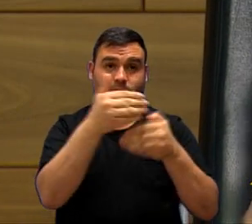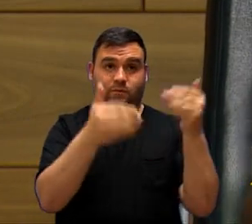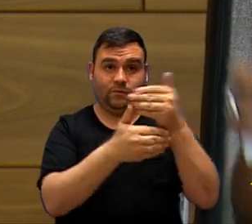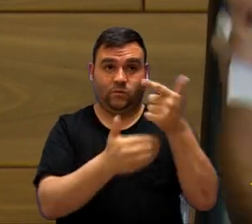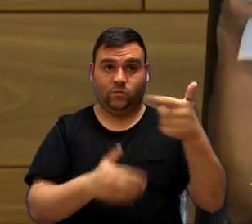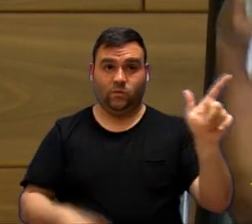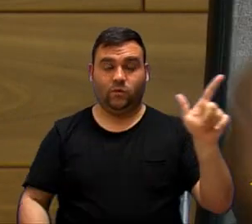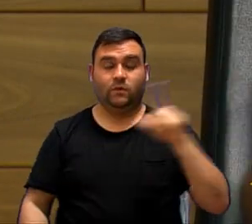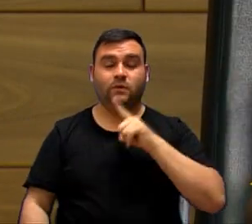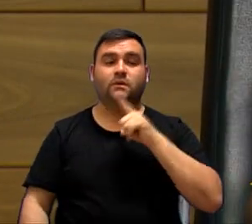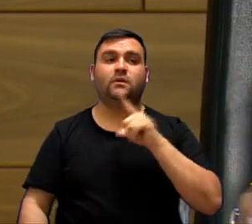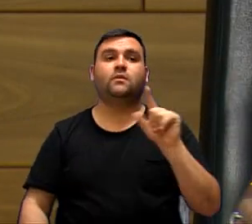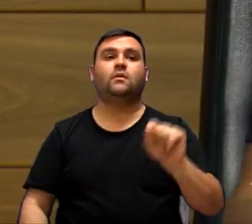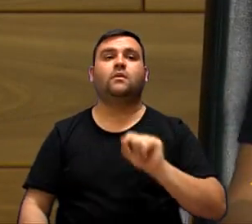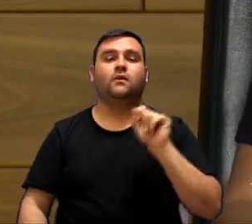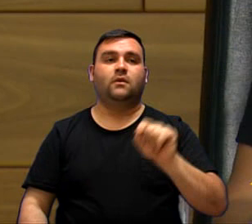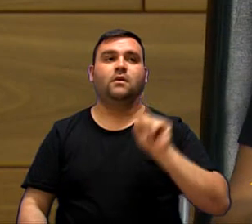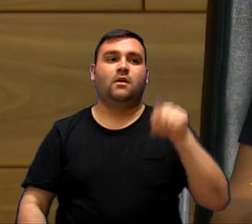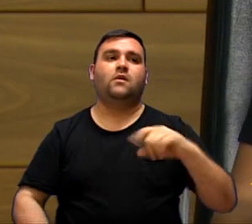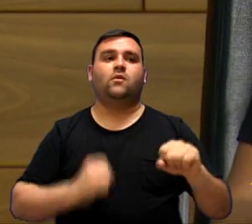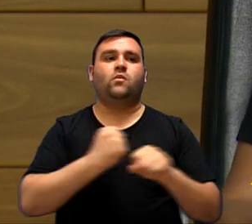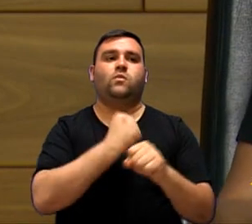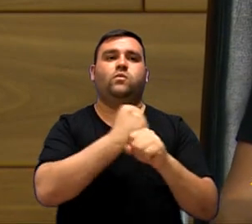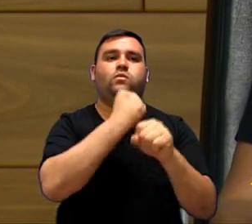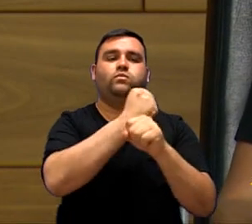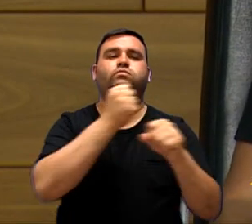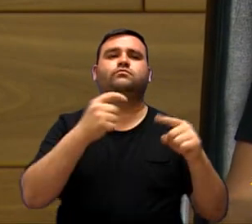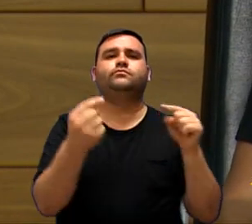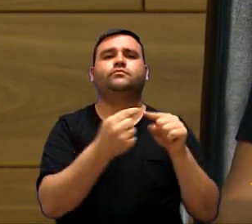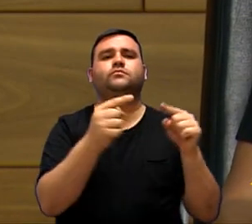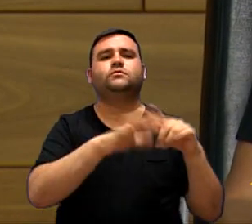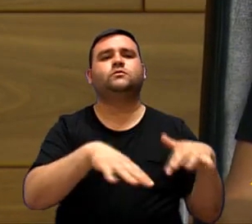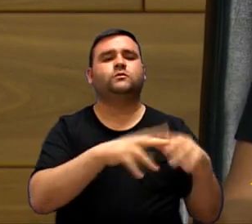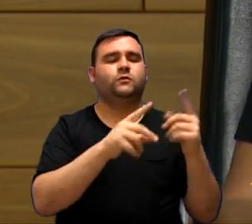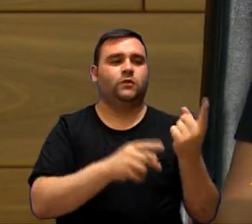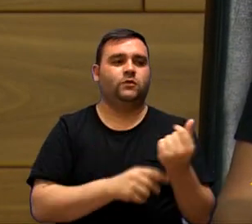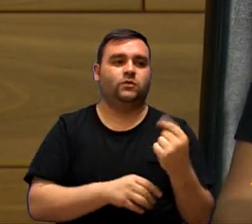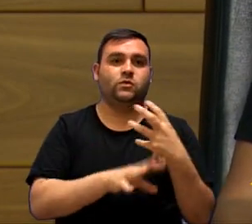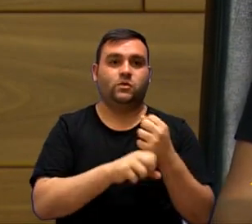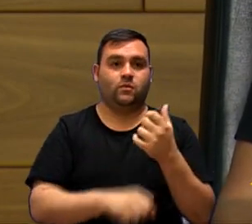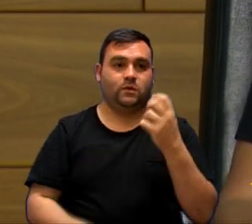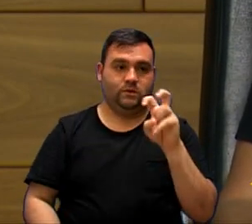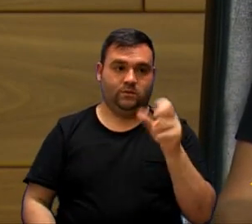slide, tenho as obras que contemplam esse